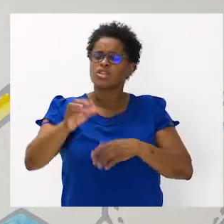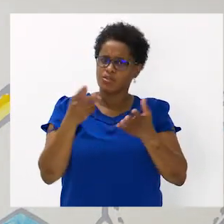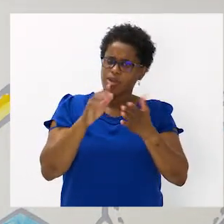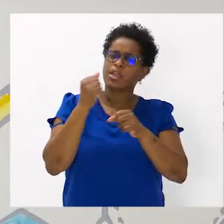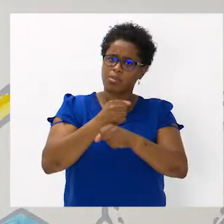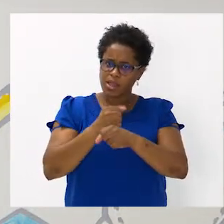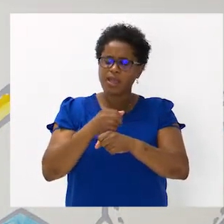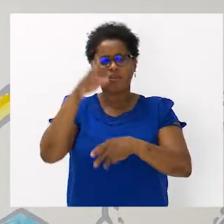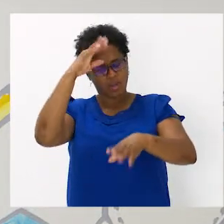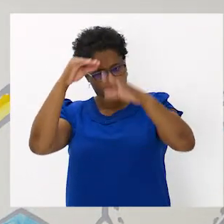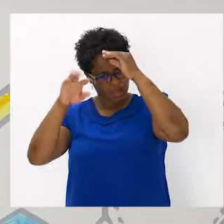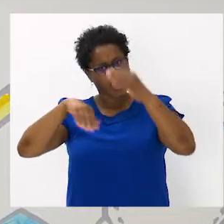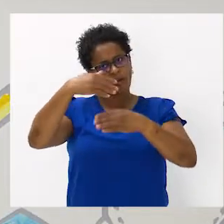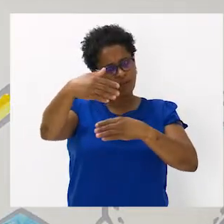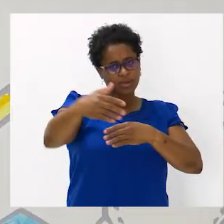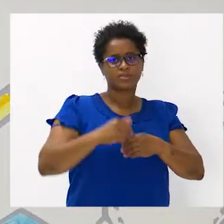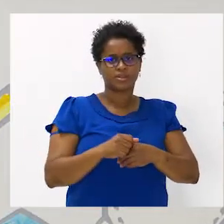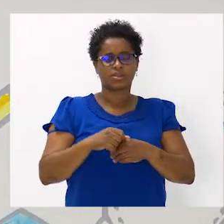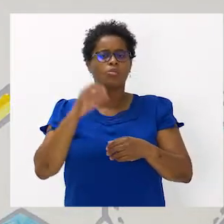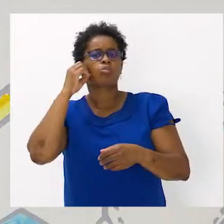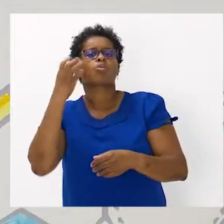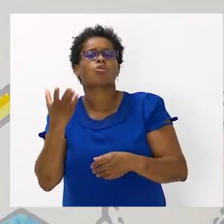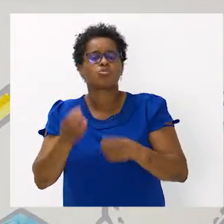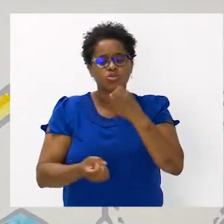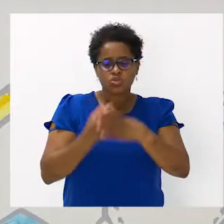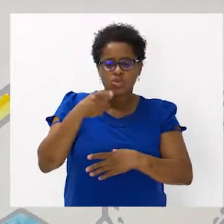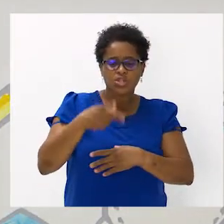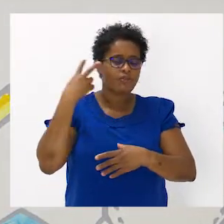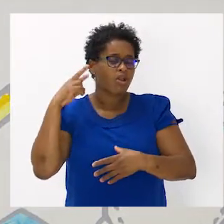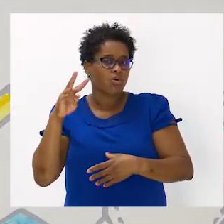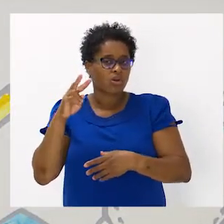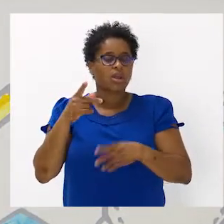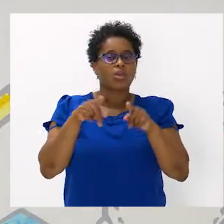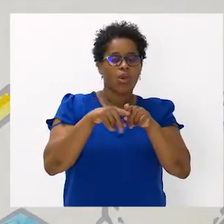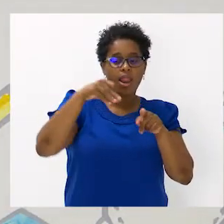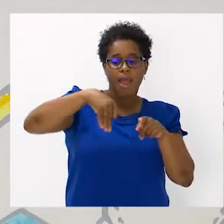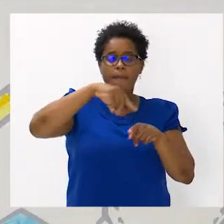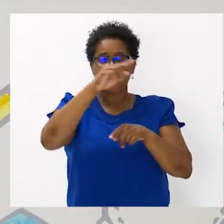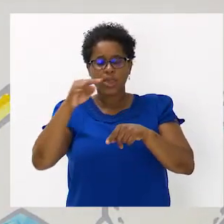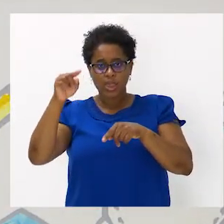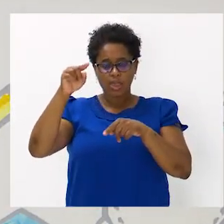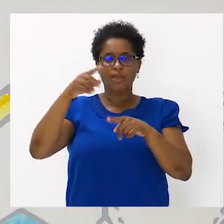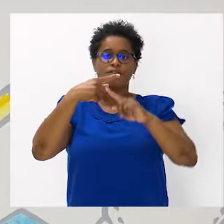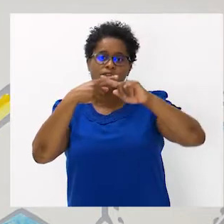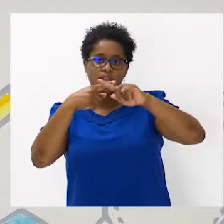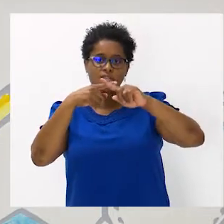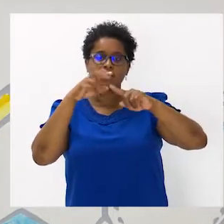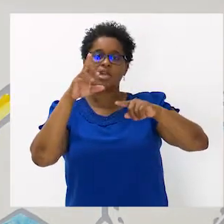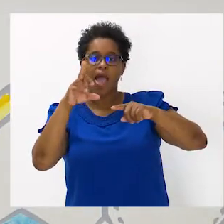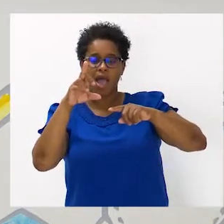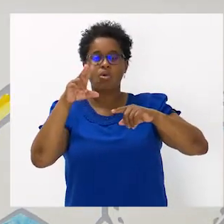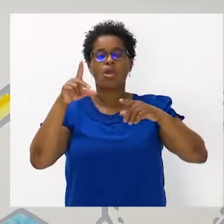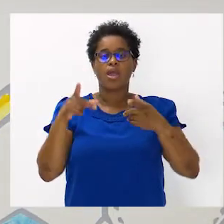vão aprender mais à frente como é que surgiu esse valor, não é? É igual a π vezes raio